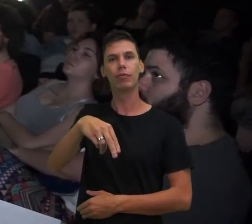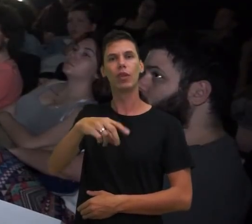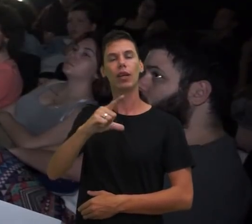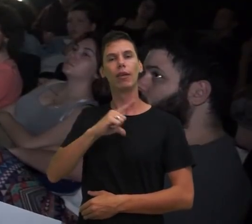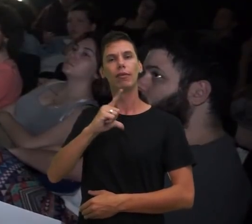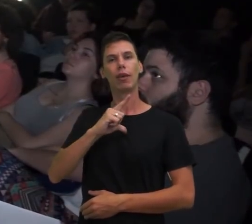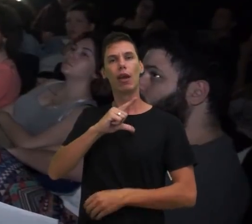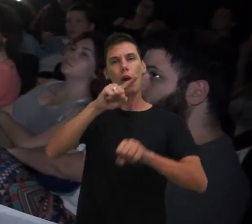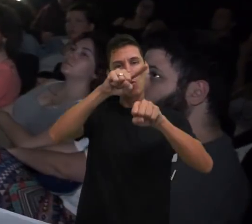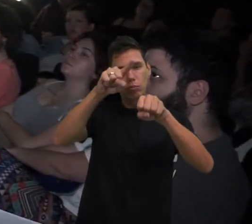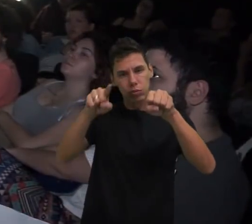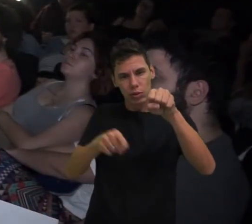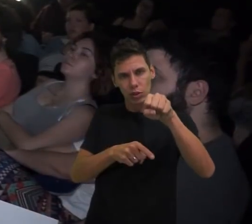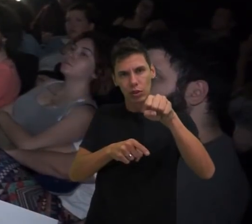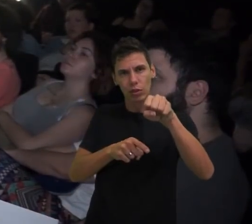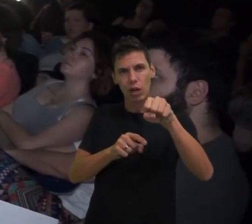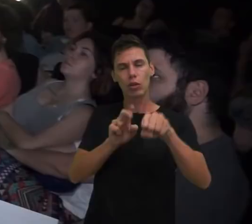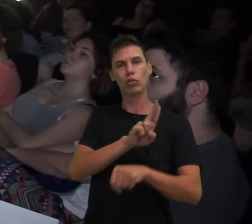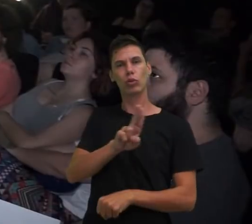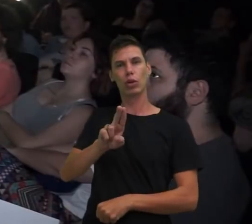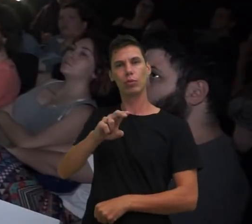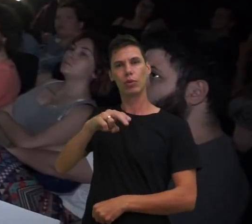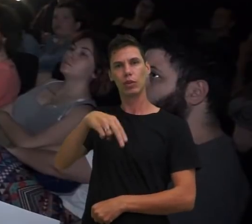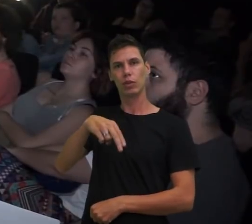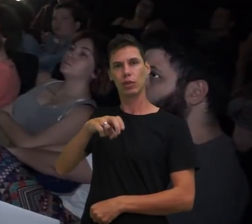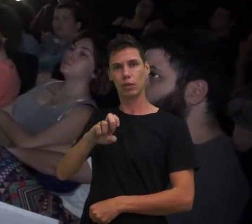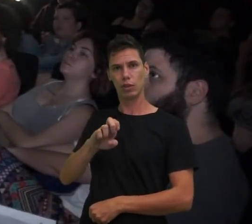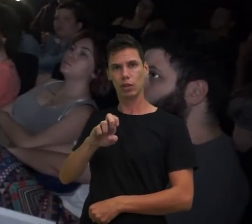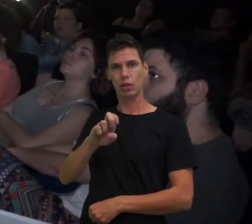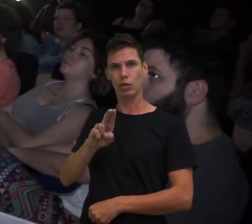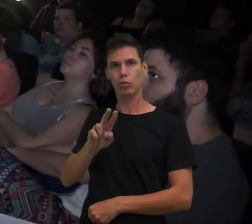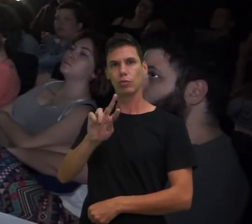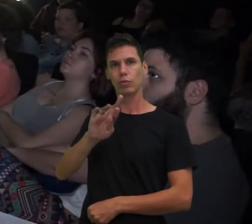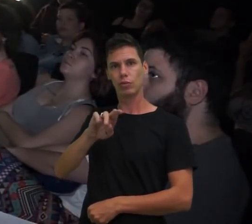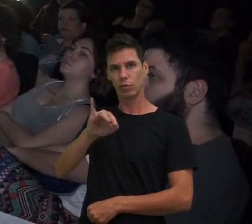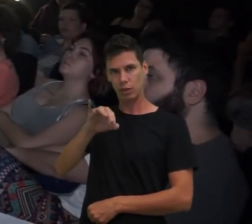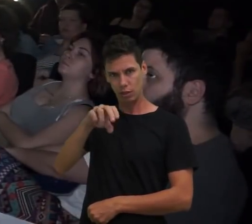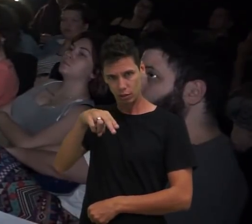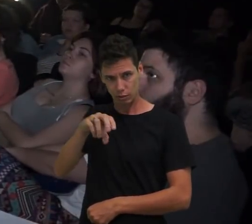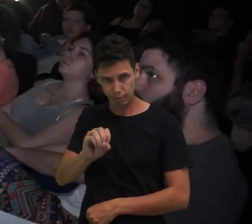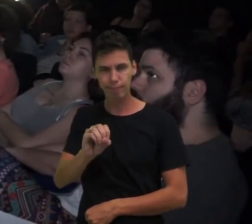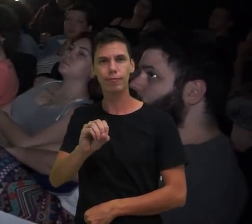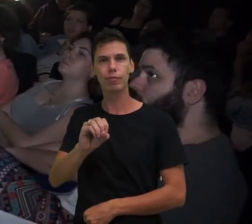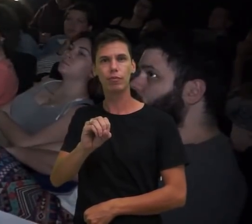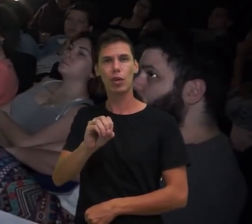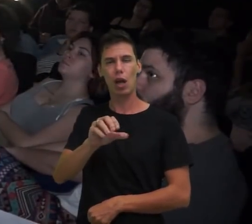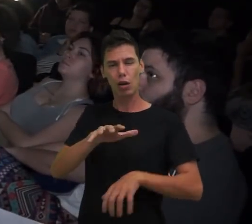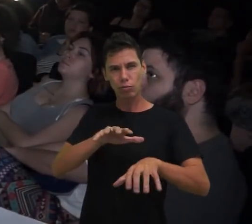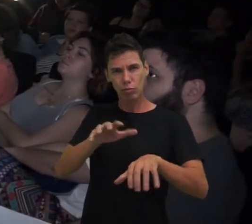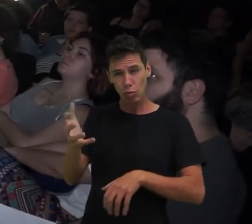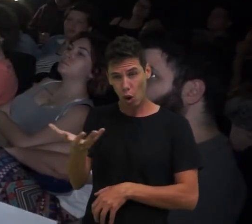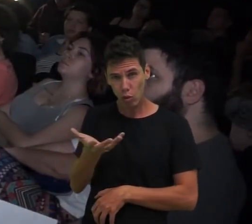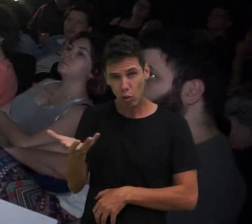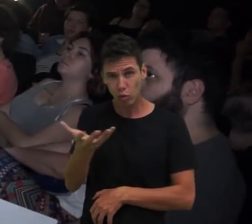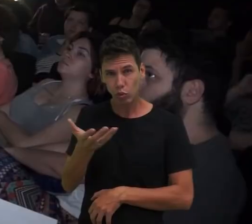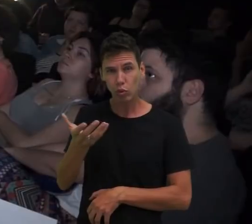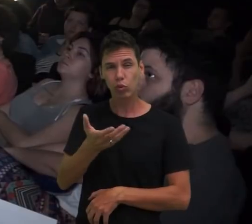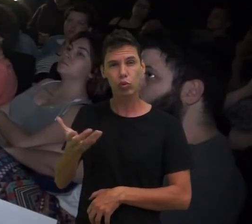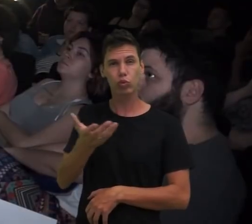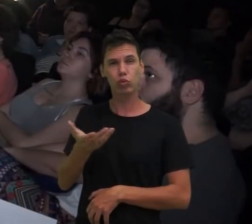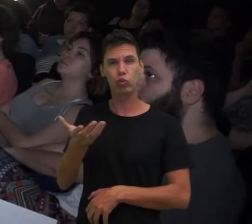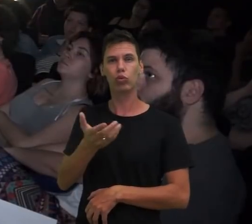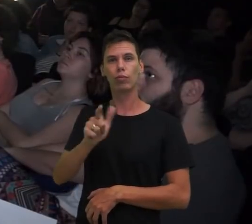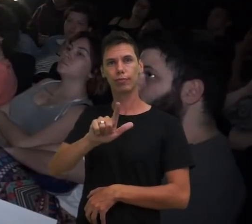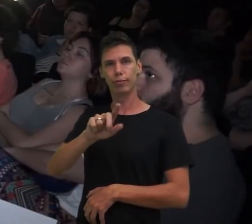uma partícula chamada neutrino. Né? E esses neutrinos, eles se movem na velocidade da luz e eles vão